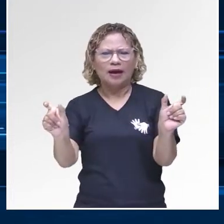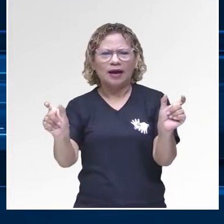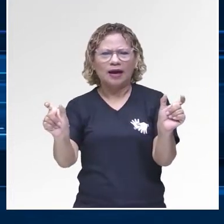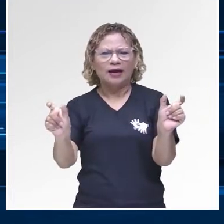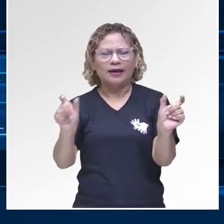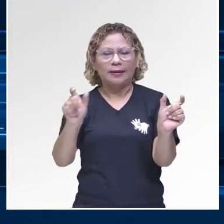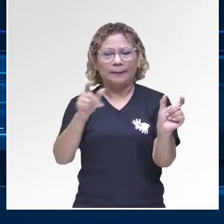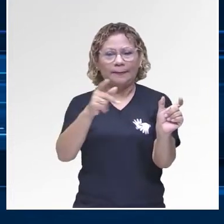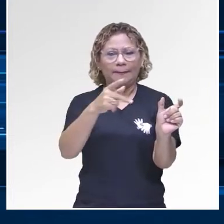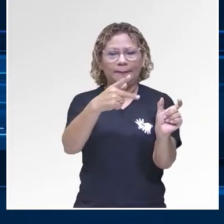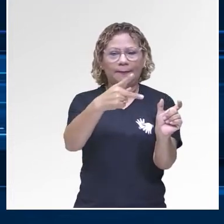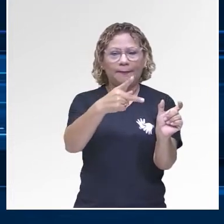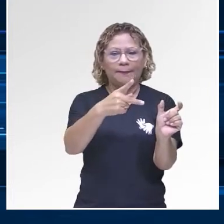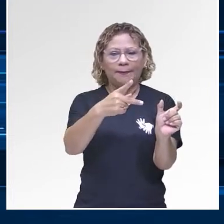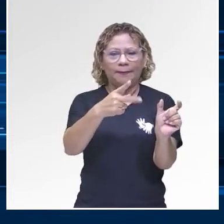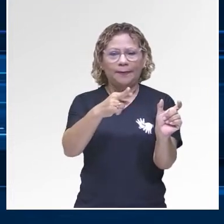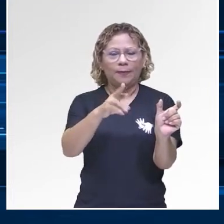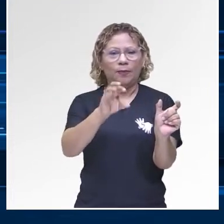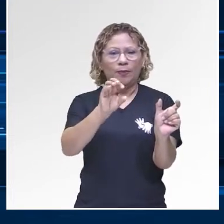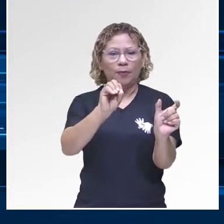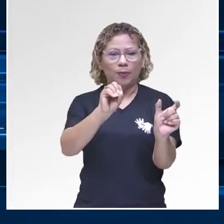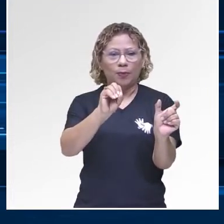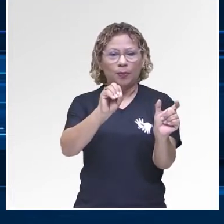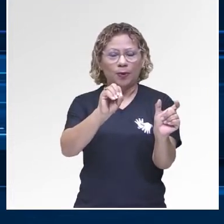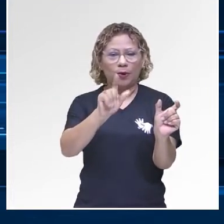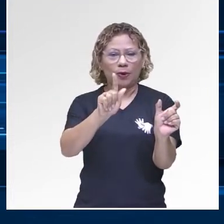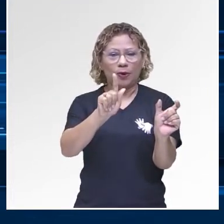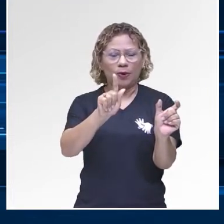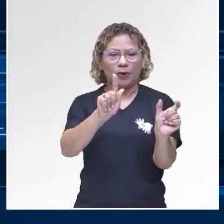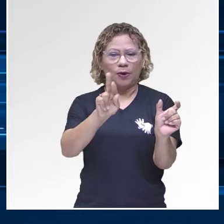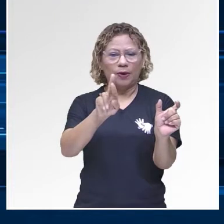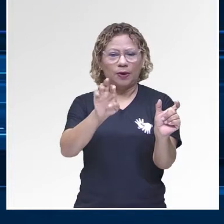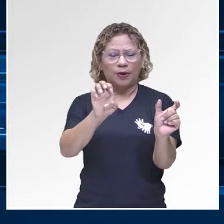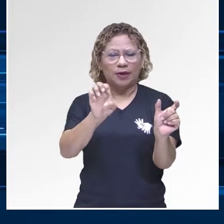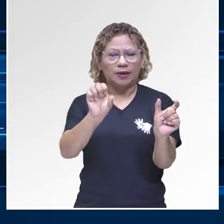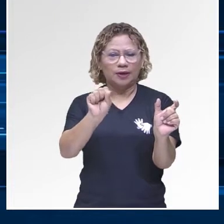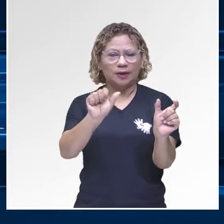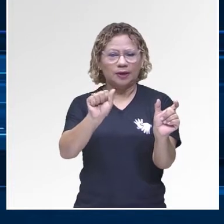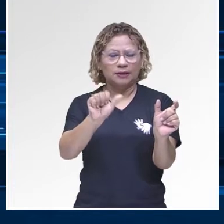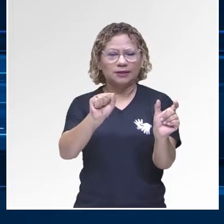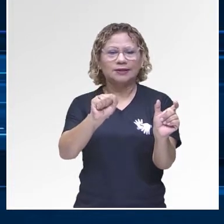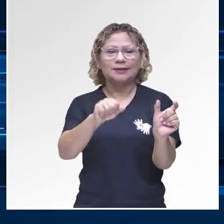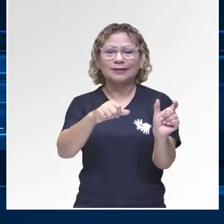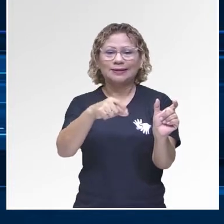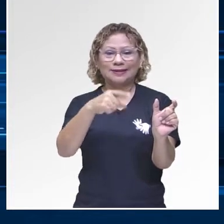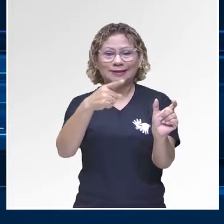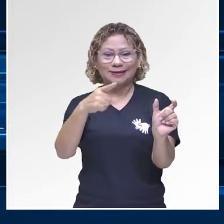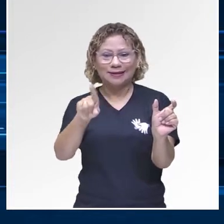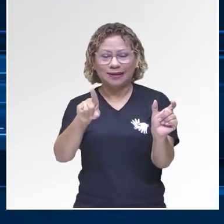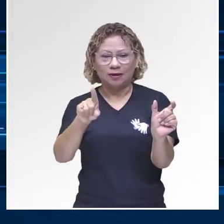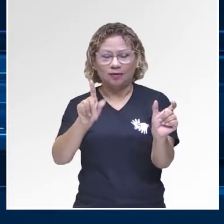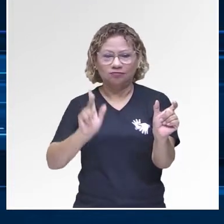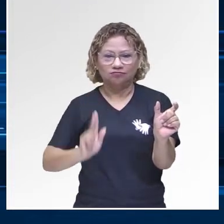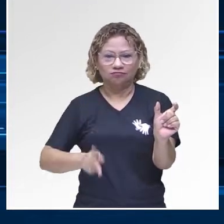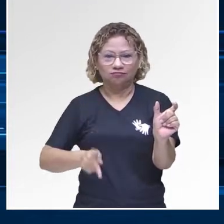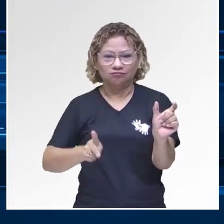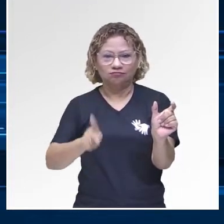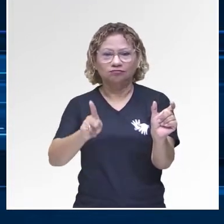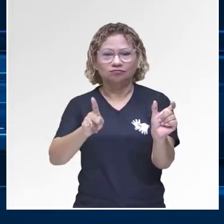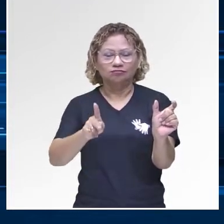vocês já vão associar essa sigla, né, a essa sequência numérica, a